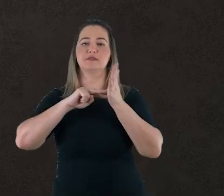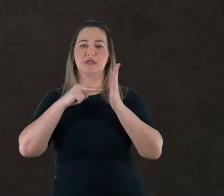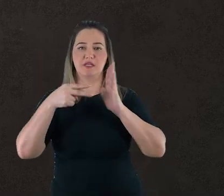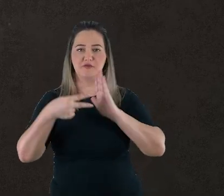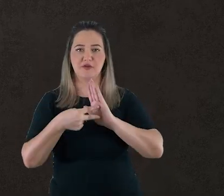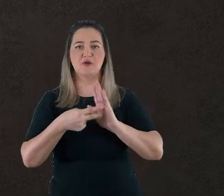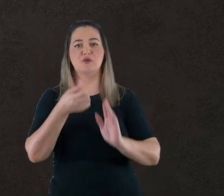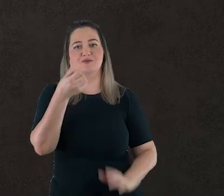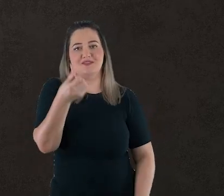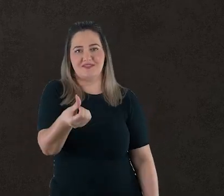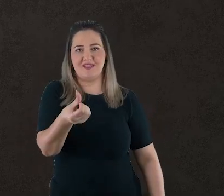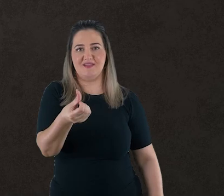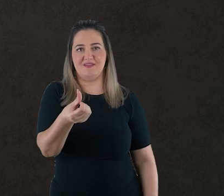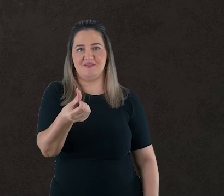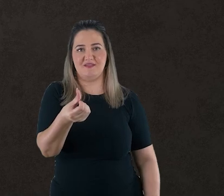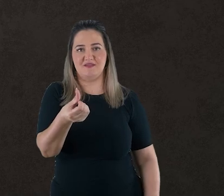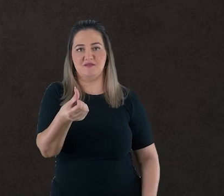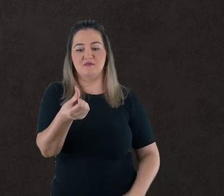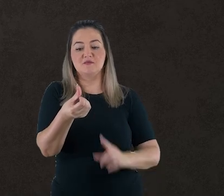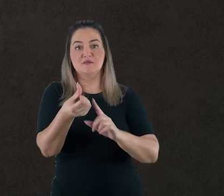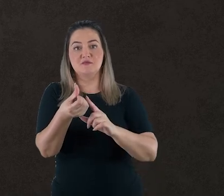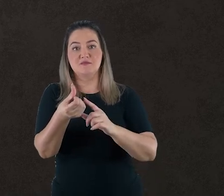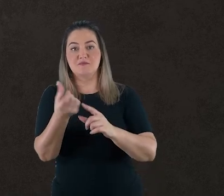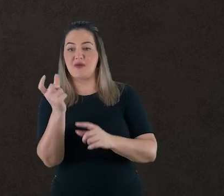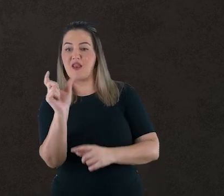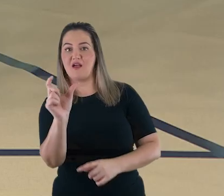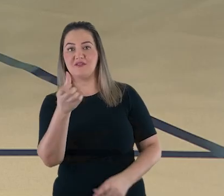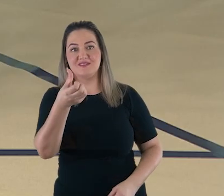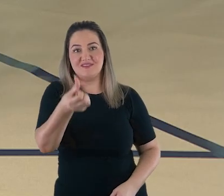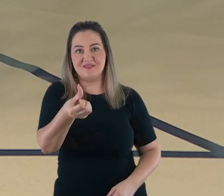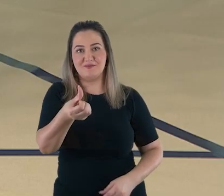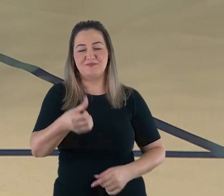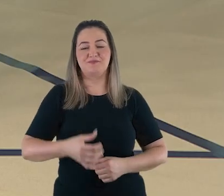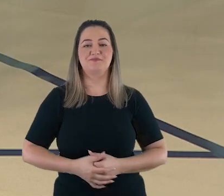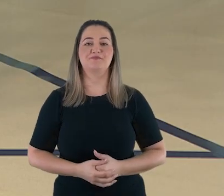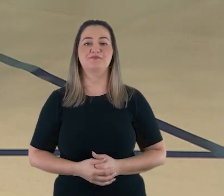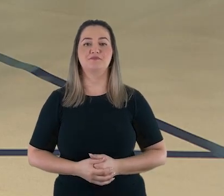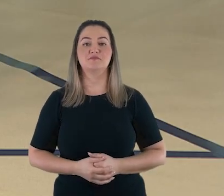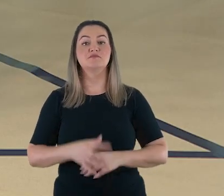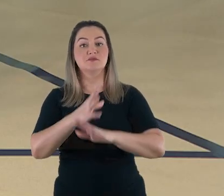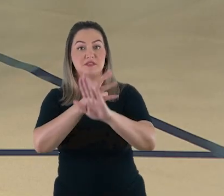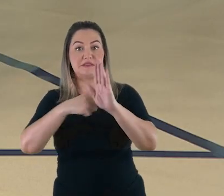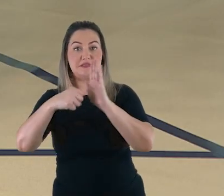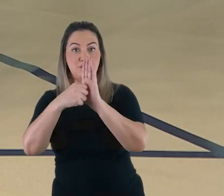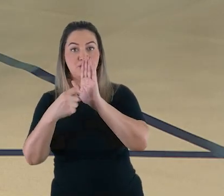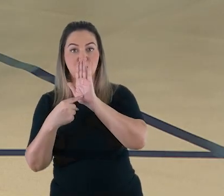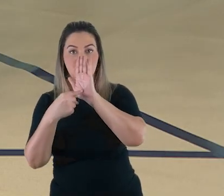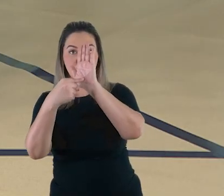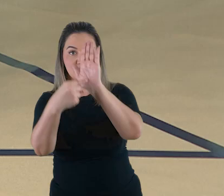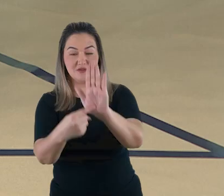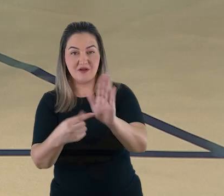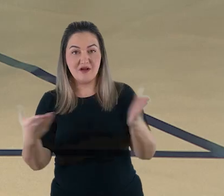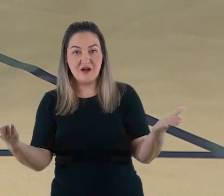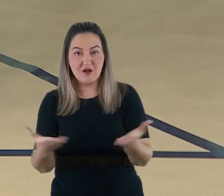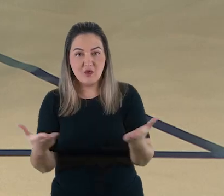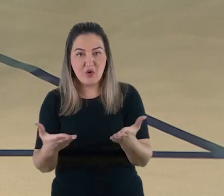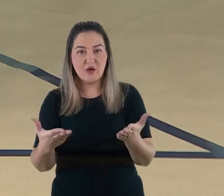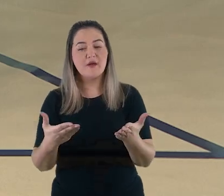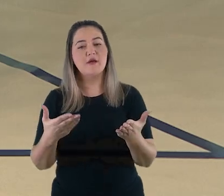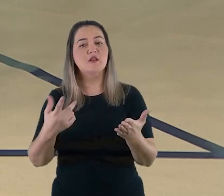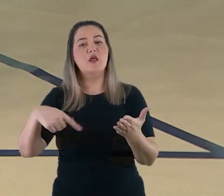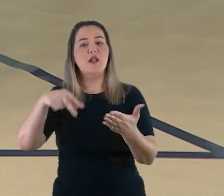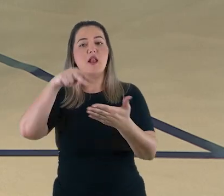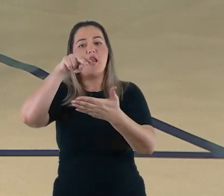do número 6 ao centro da palavra. Então esse símbolo que eu acabei de mostrar para você era lido